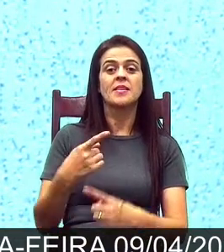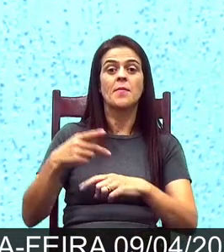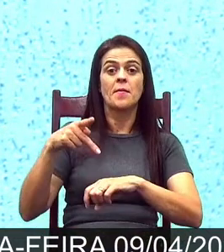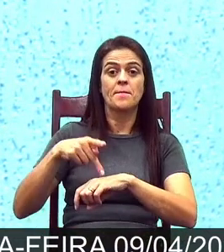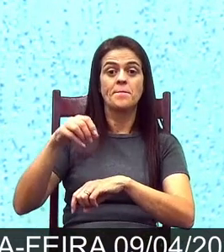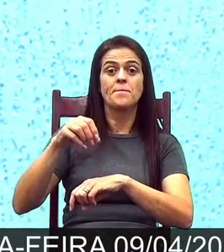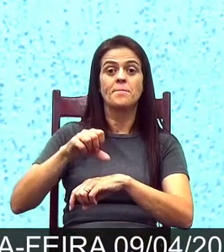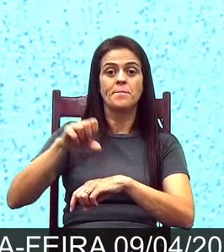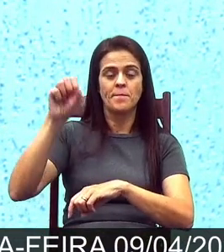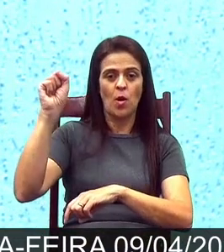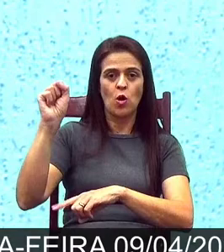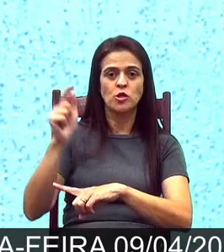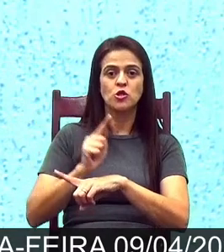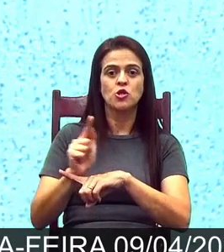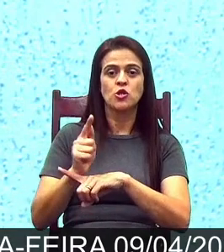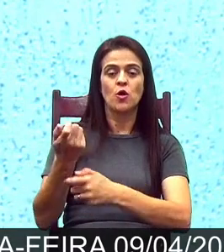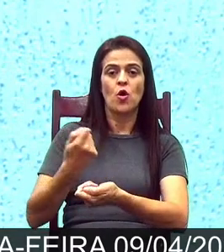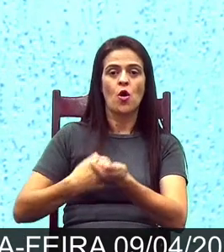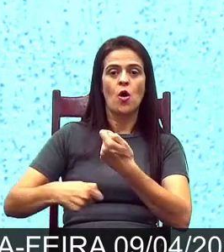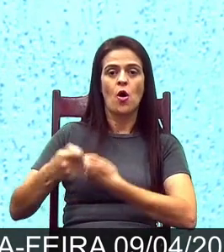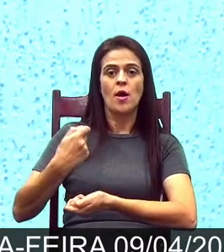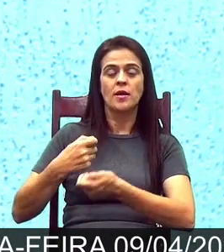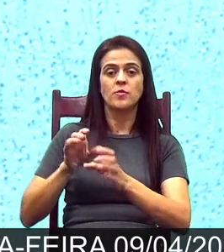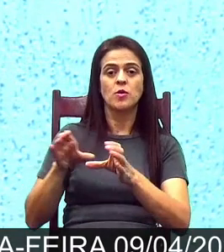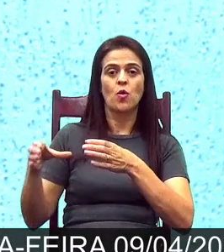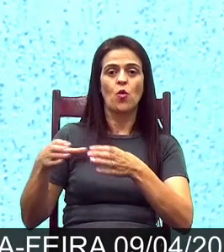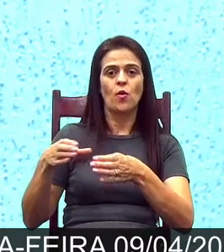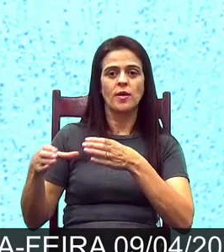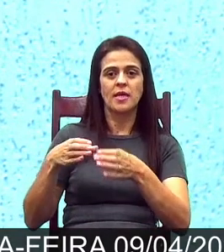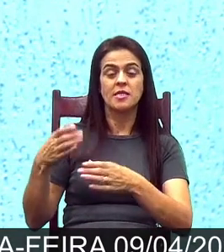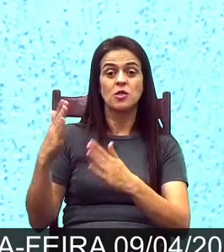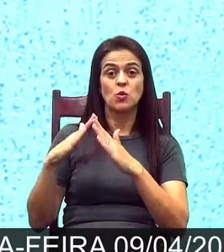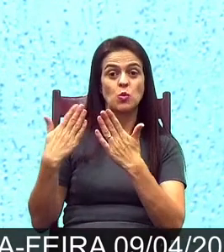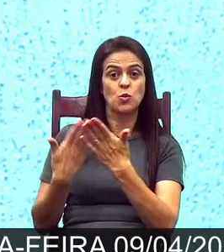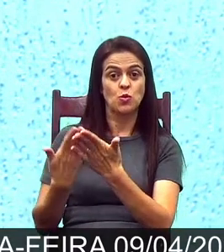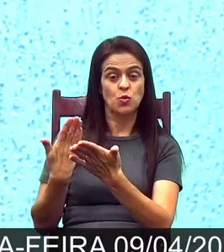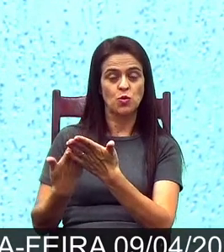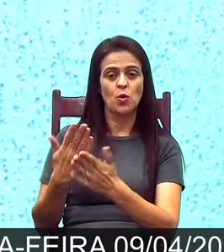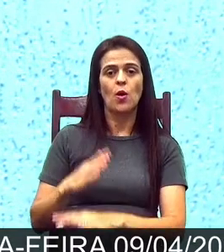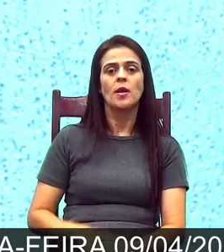pós-graduação em gestão, coordenação escolar e